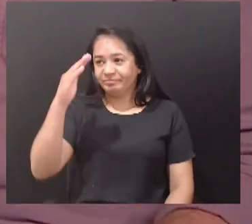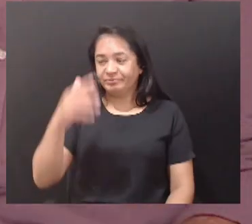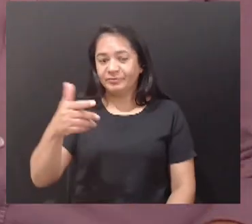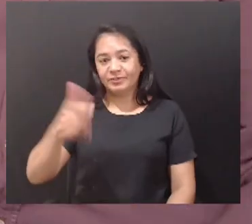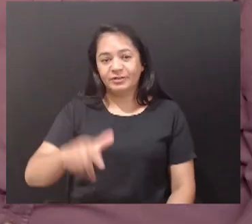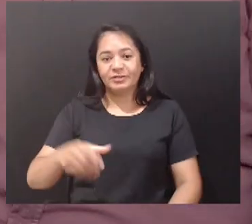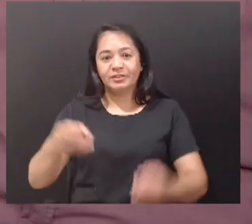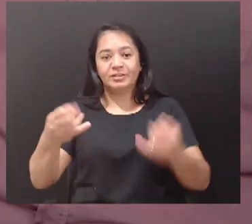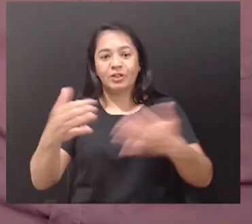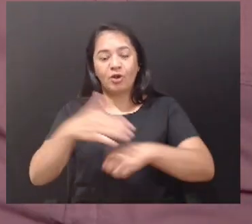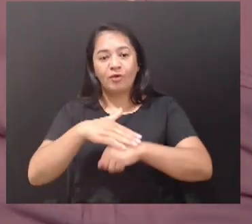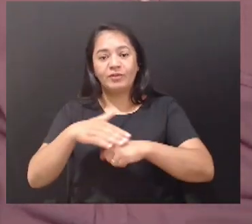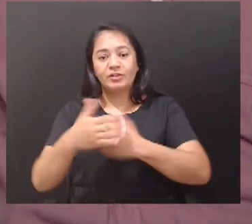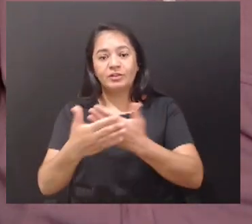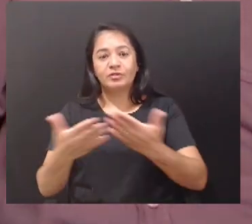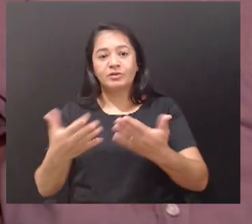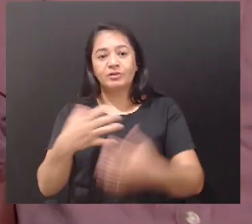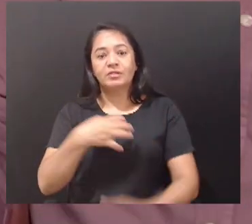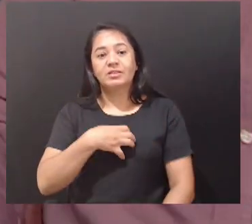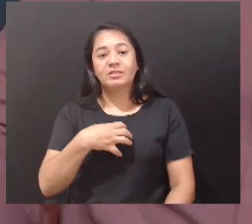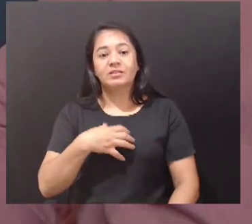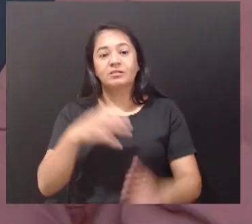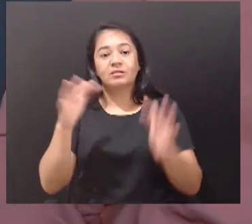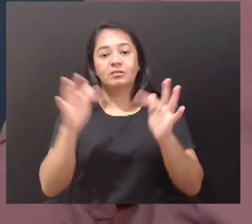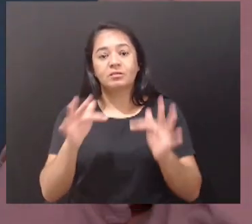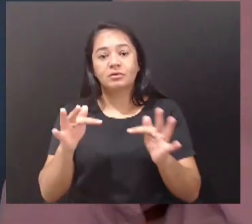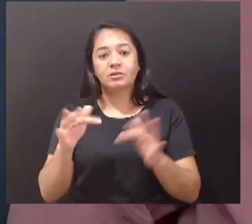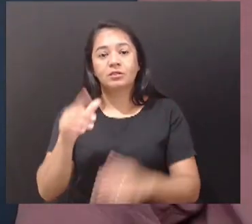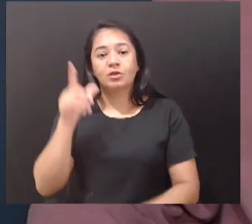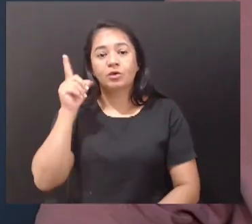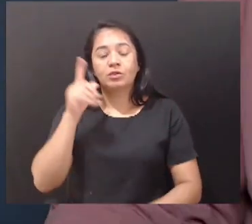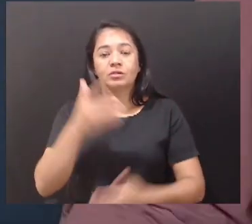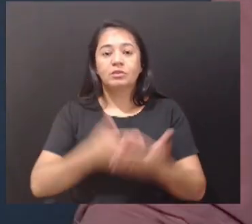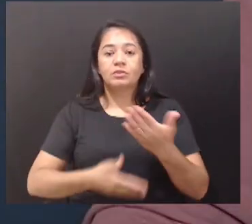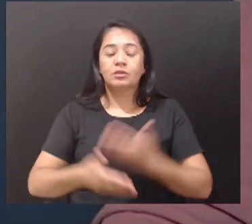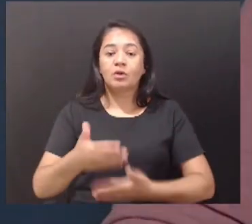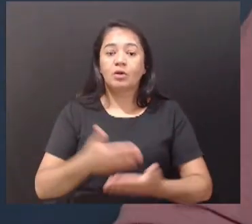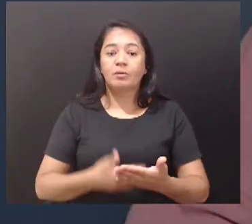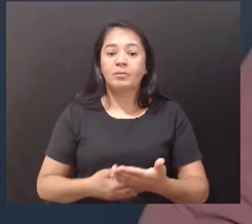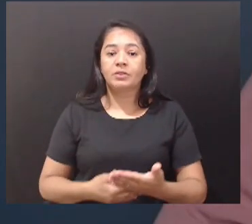Me sinto muito feliz de poder estar compartilhando esse conhecimento. E vamos lá.